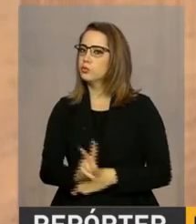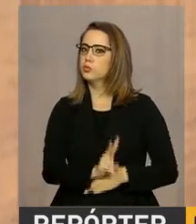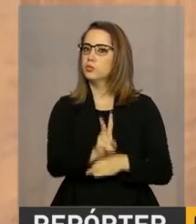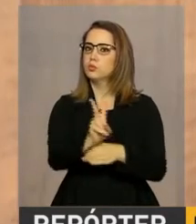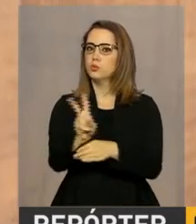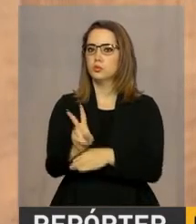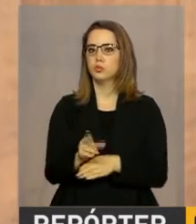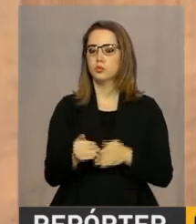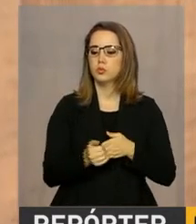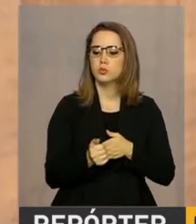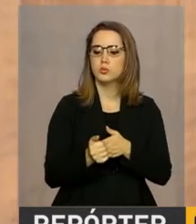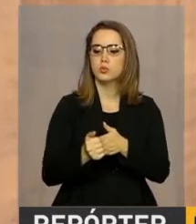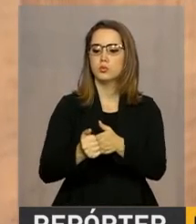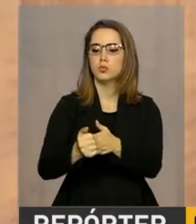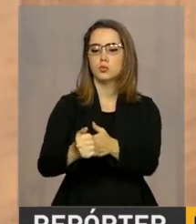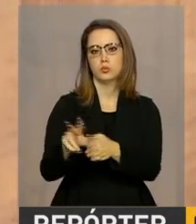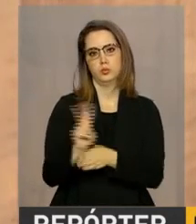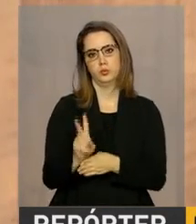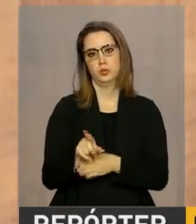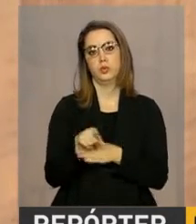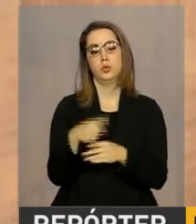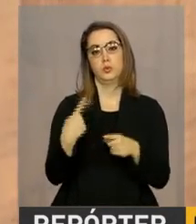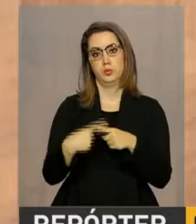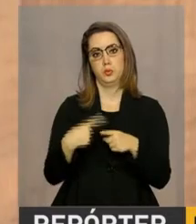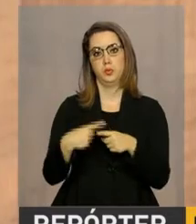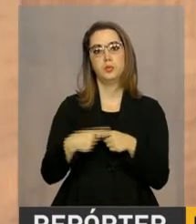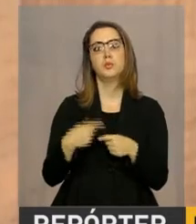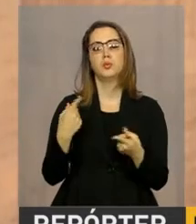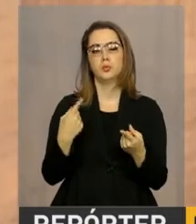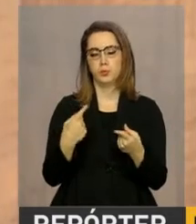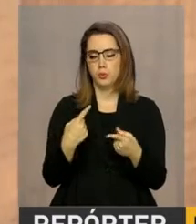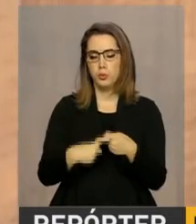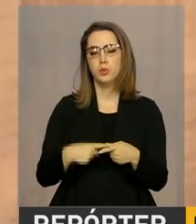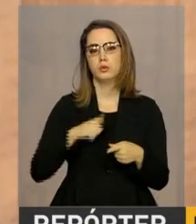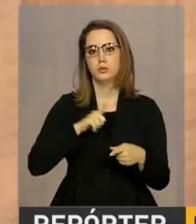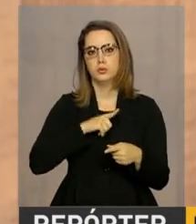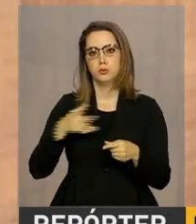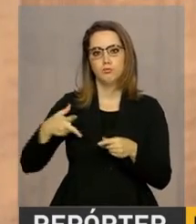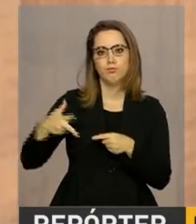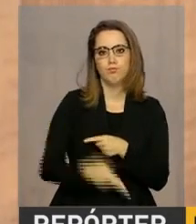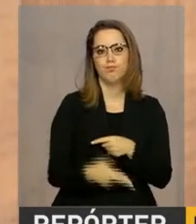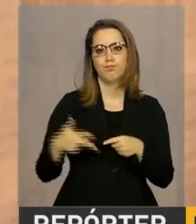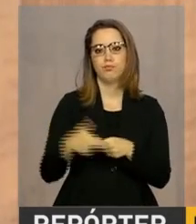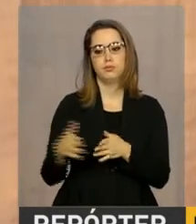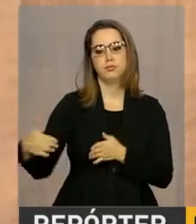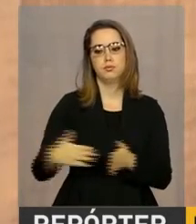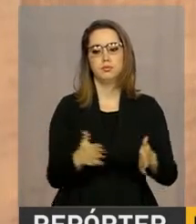estes comboios. Daí porque o bloqueio de muitas ruas, de avenidas,